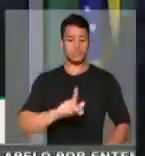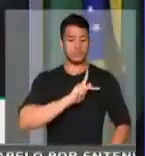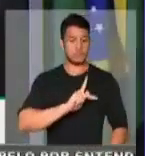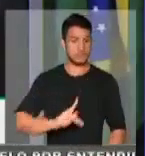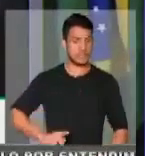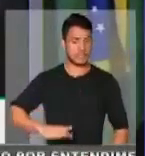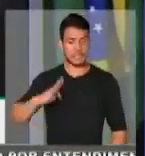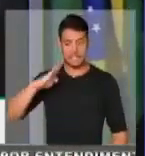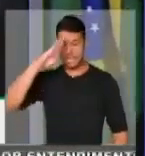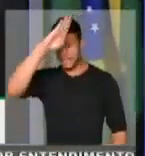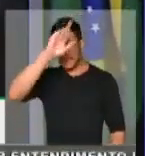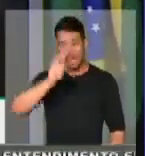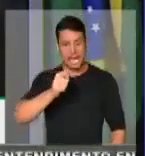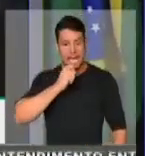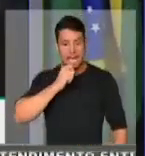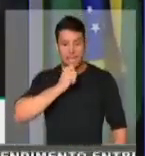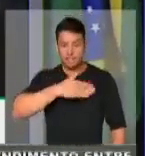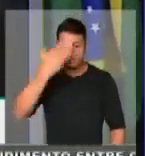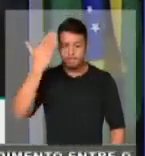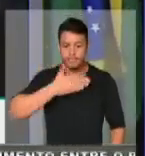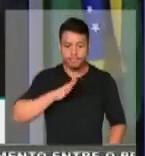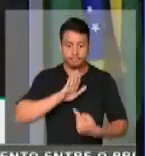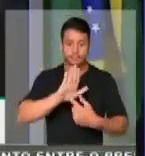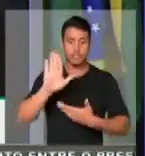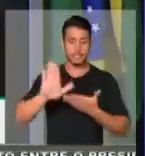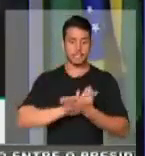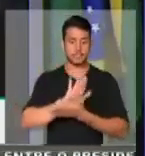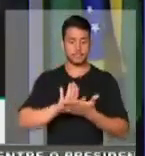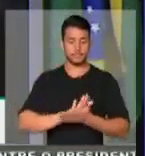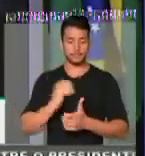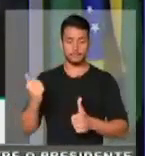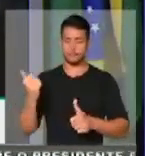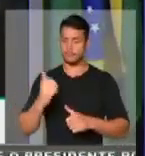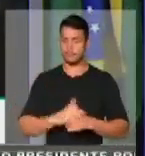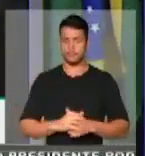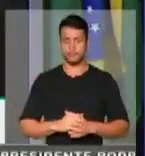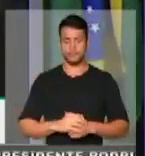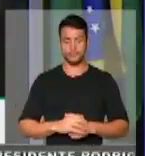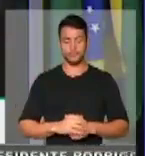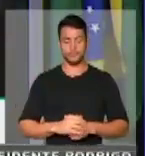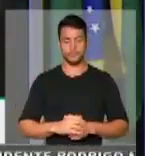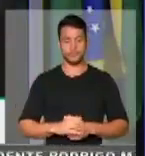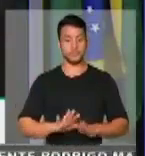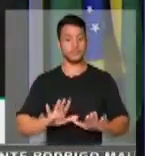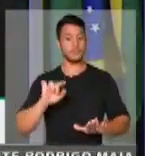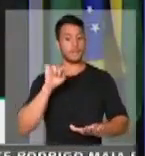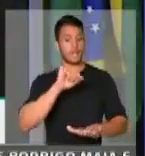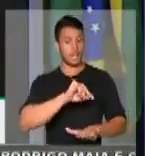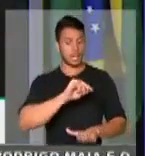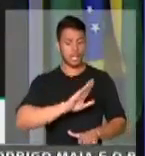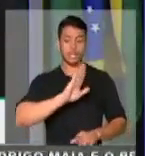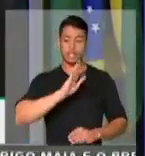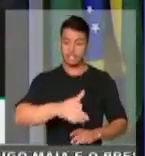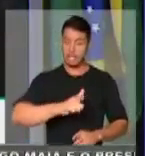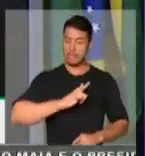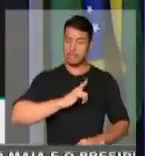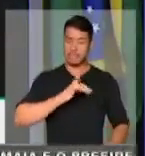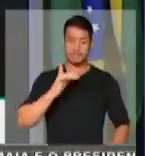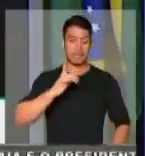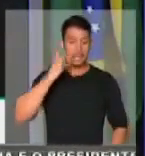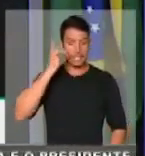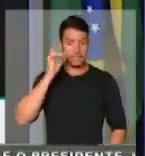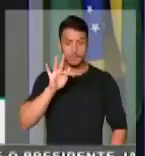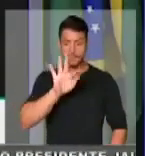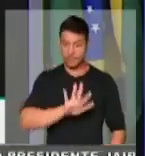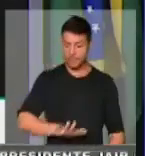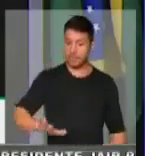até agora não apresentou nada para colocar no lugar. Ele mesmo ocupou mandatos consecutivos de deputado federal